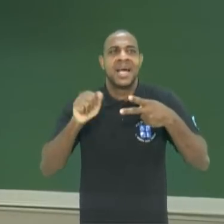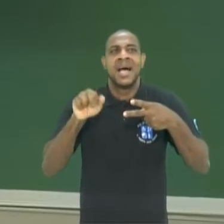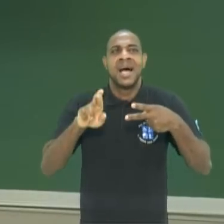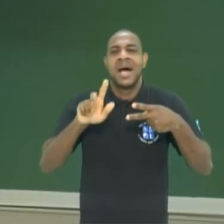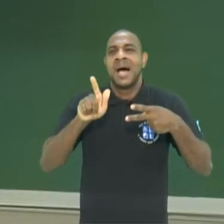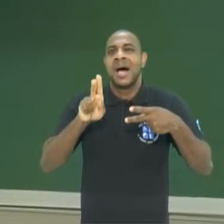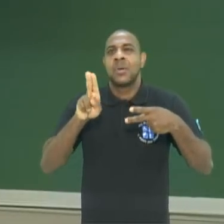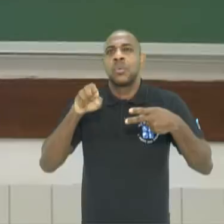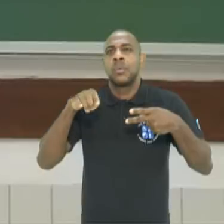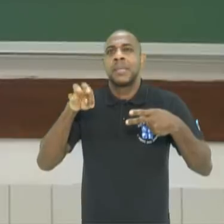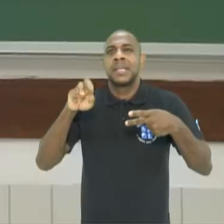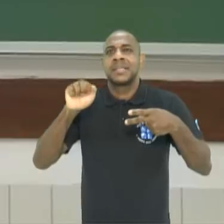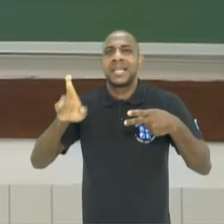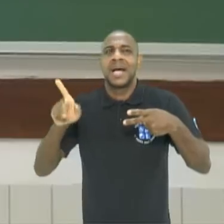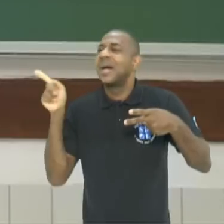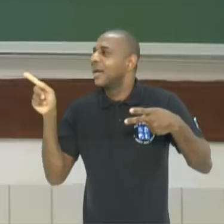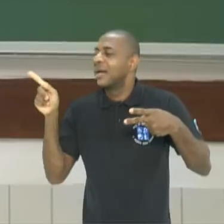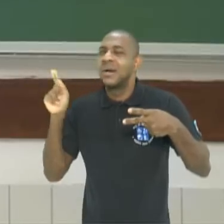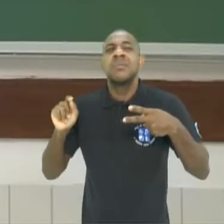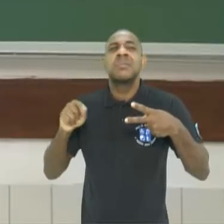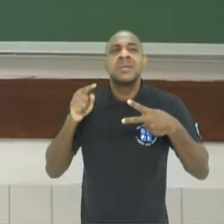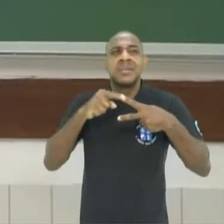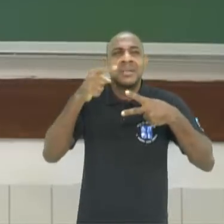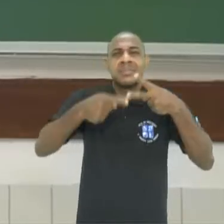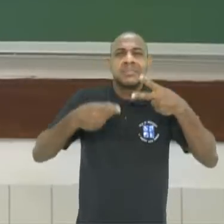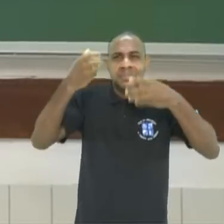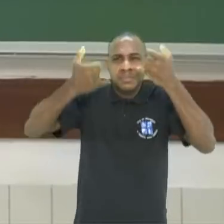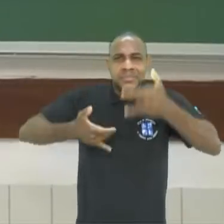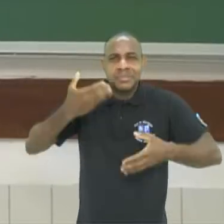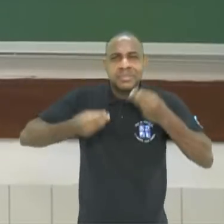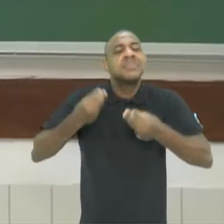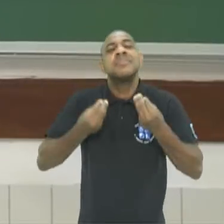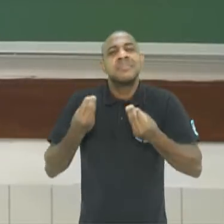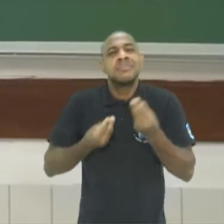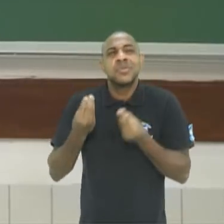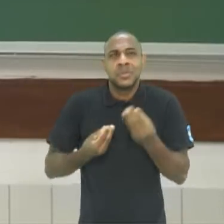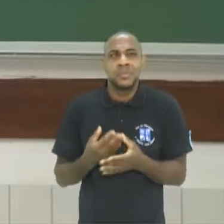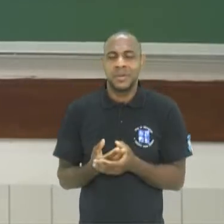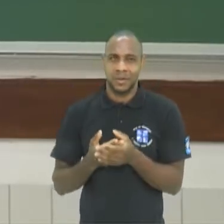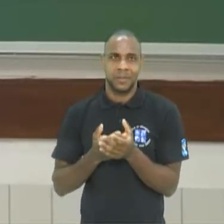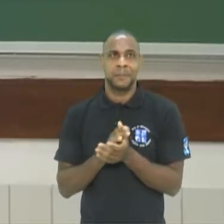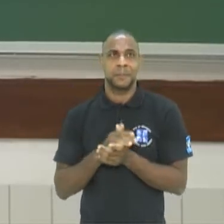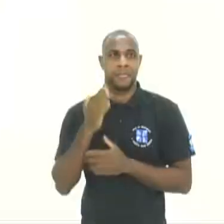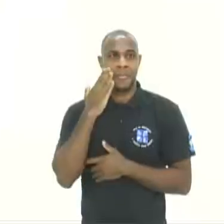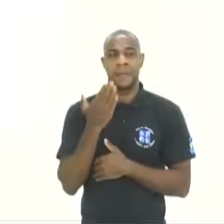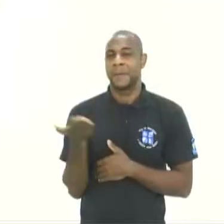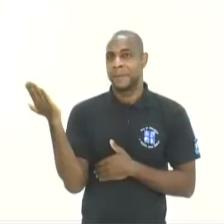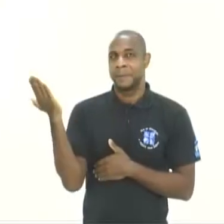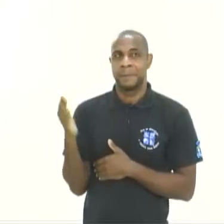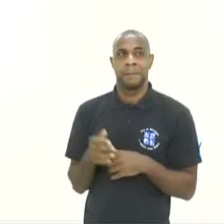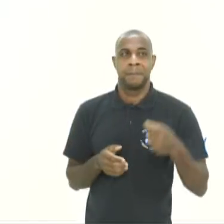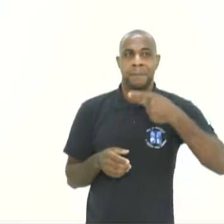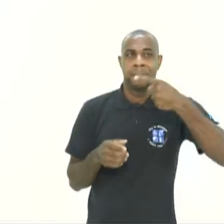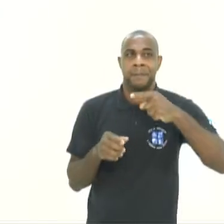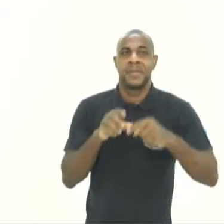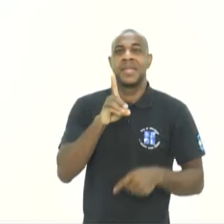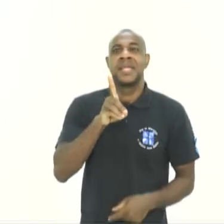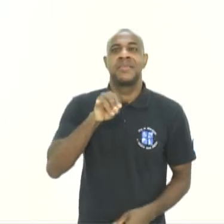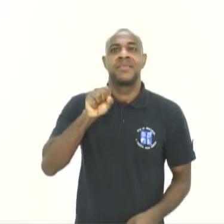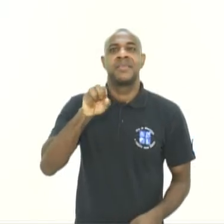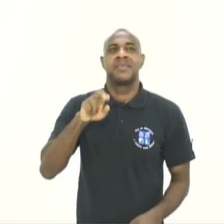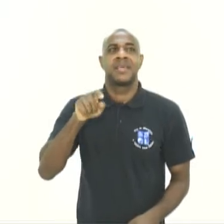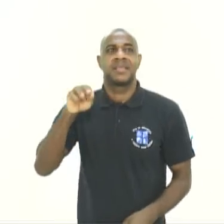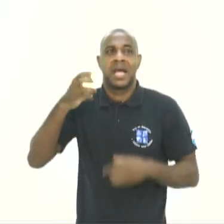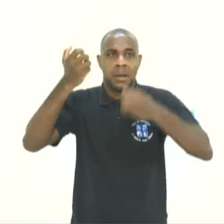bem simples, para que vocês realmente possam entender esses dois termos. Olha só, dissertar, o que é